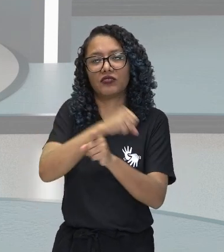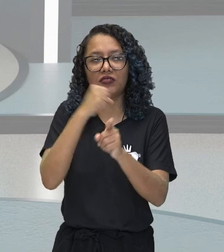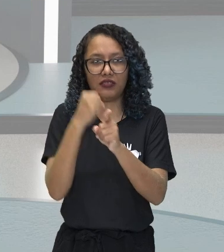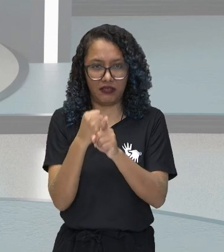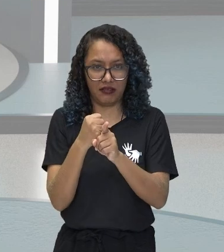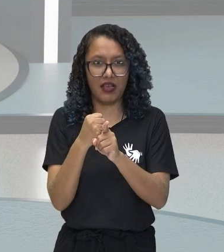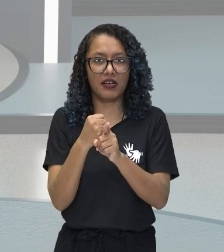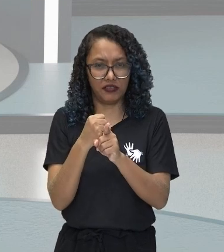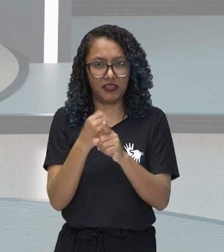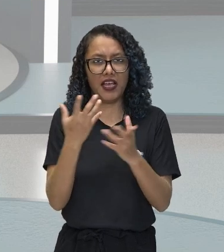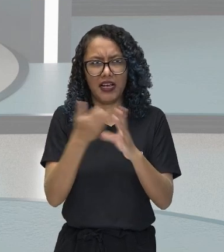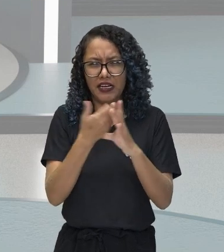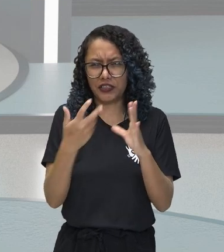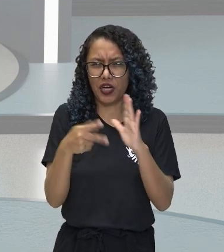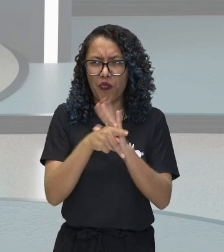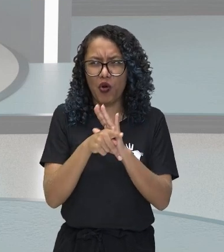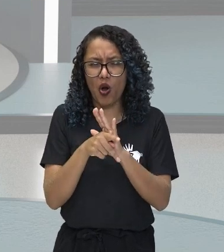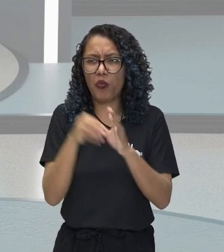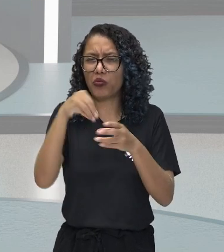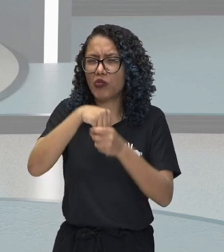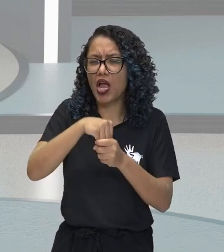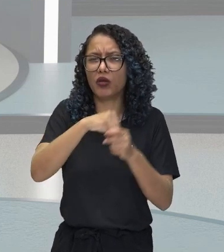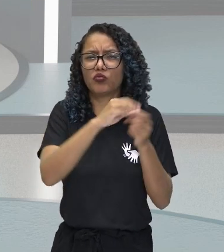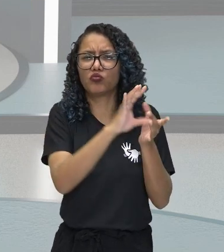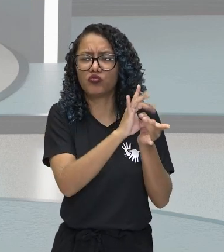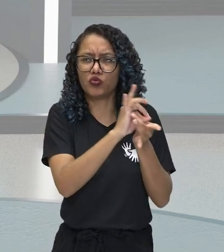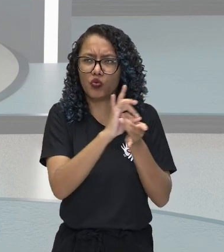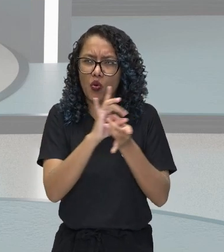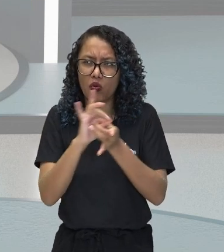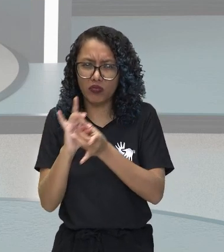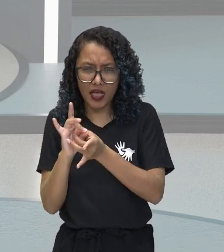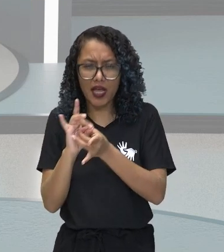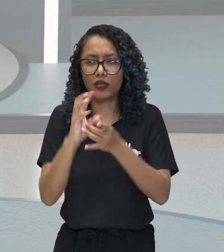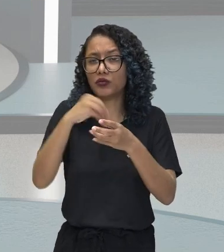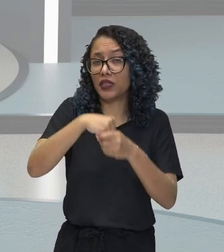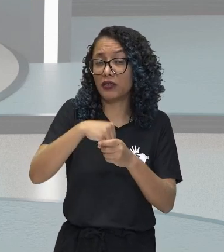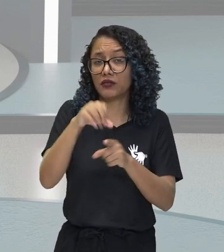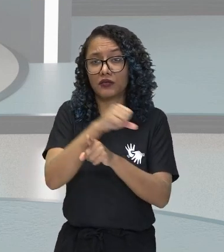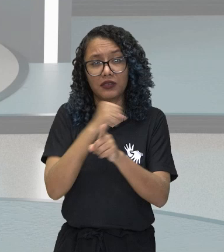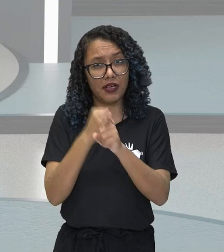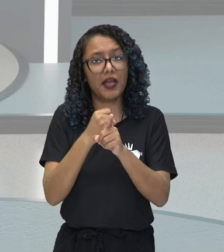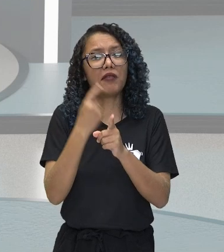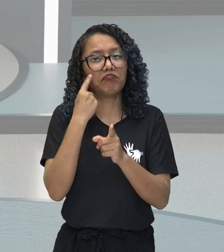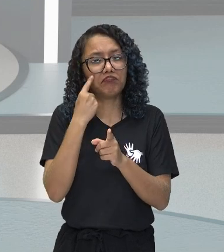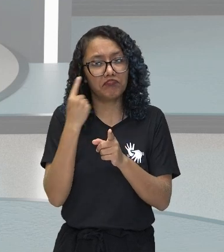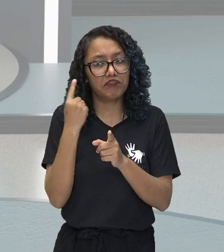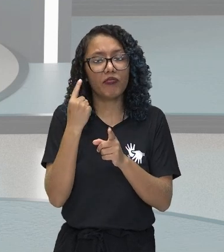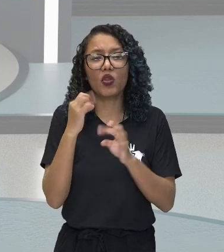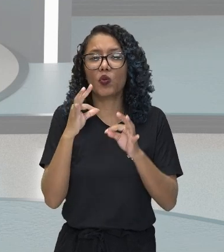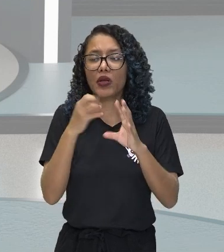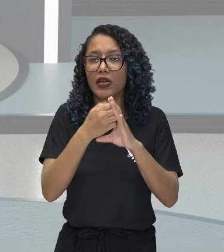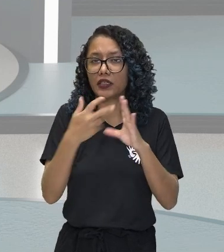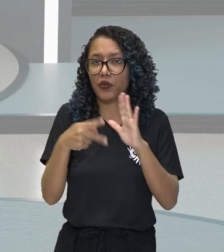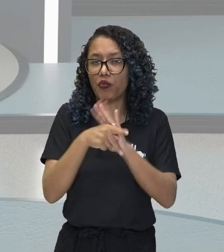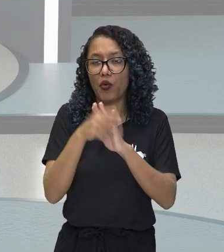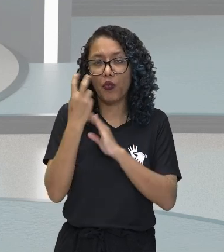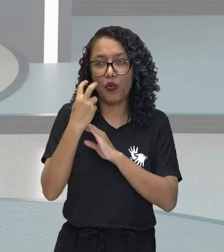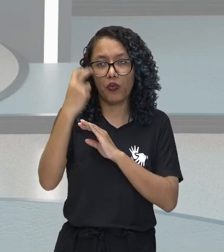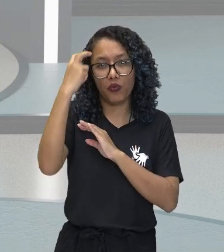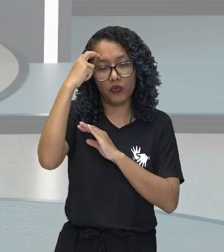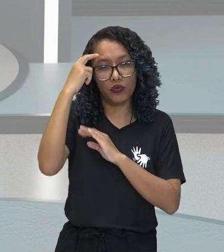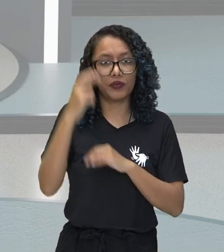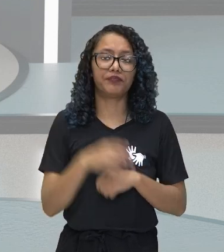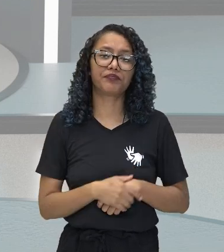nossa existência dentro de um contexto, dentro de uma sociedade. E alguns dos elementos da nossa cultura é a nossa dança,